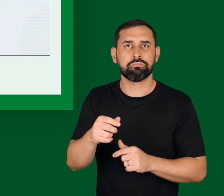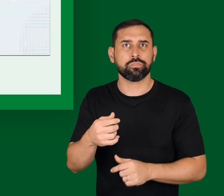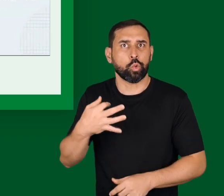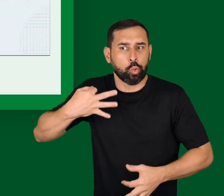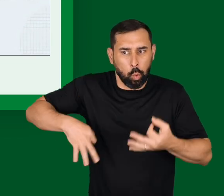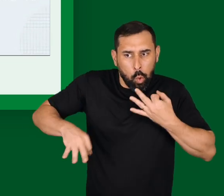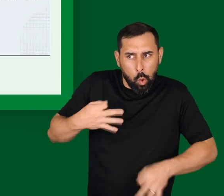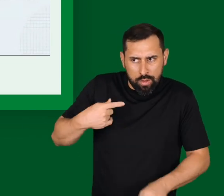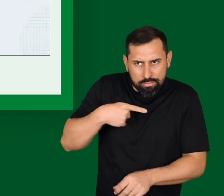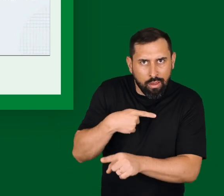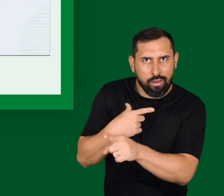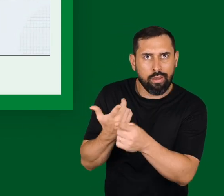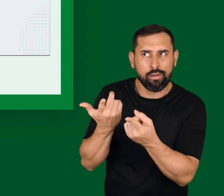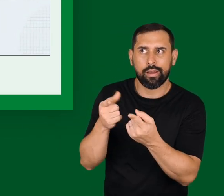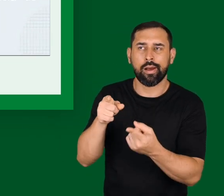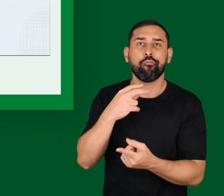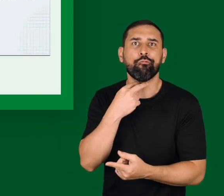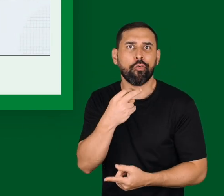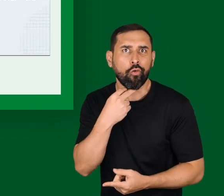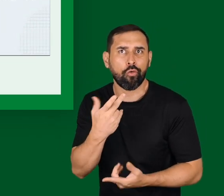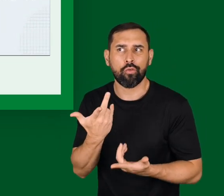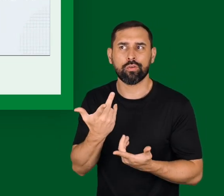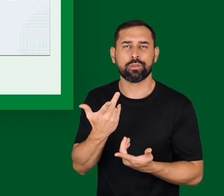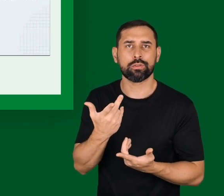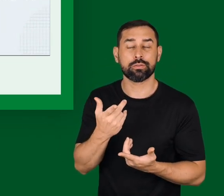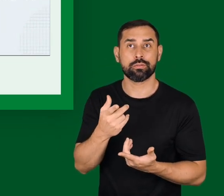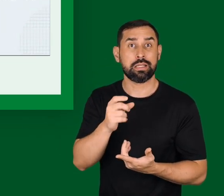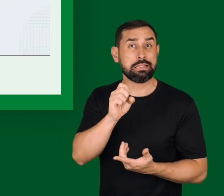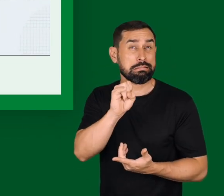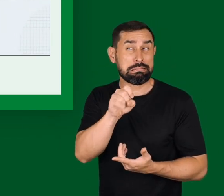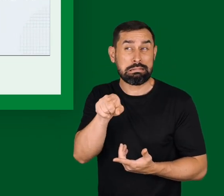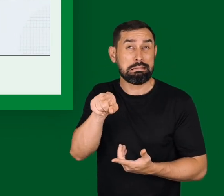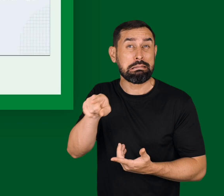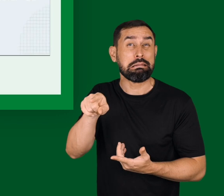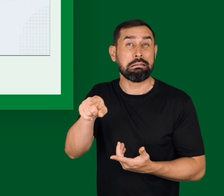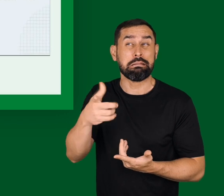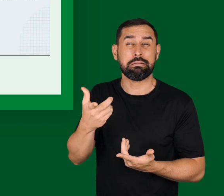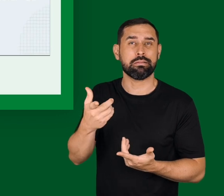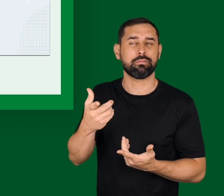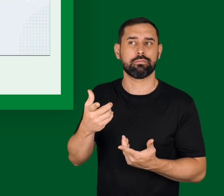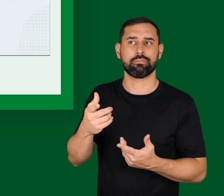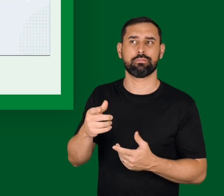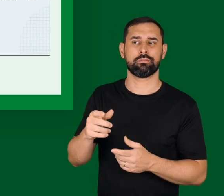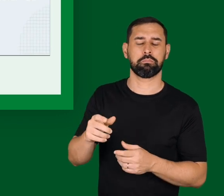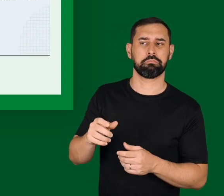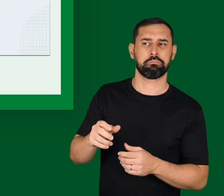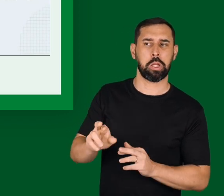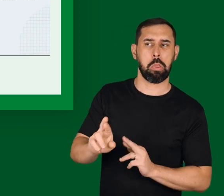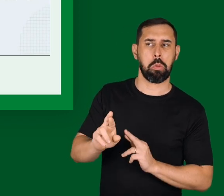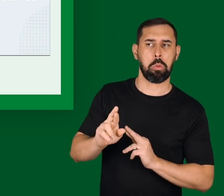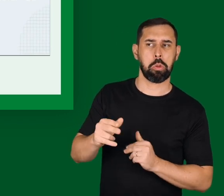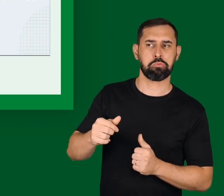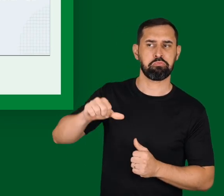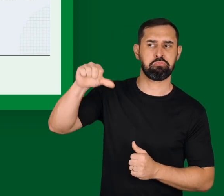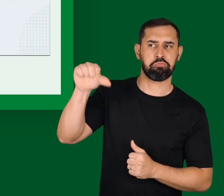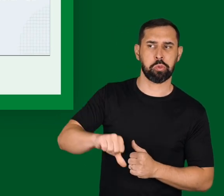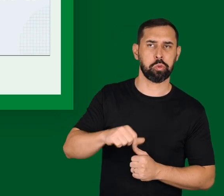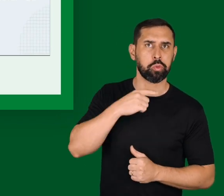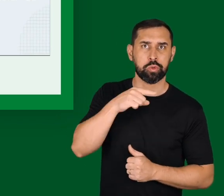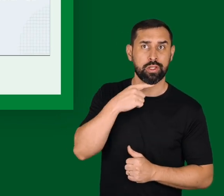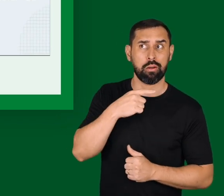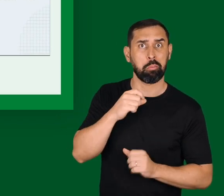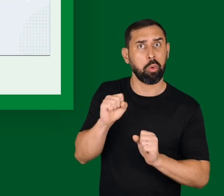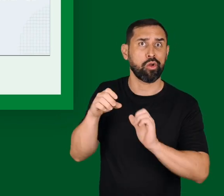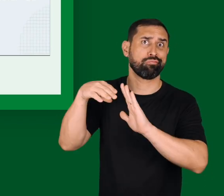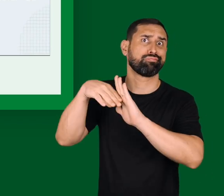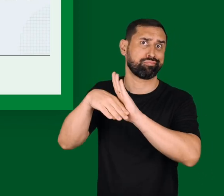está a sua resposta, se ela está responsiva à dor, se ela está responsiva à voz, e quanto mais longe está a